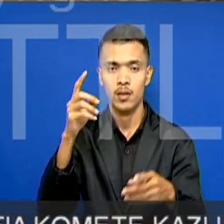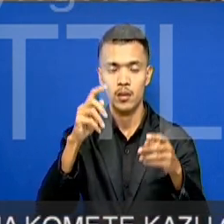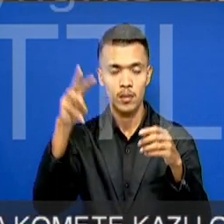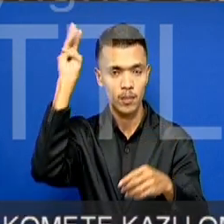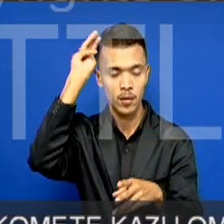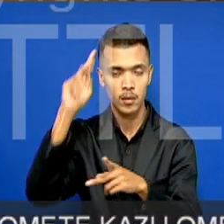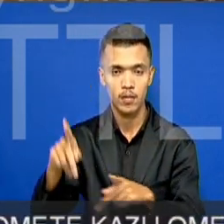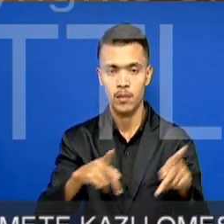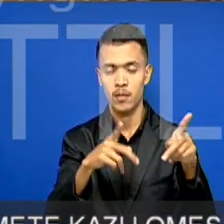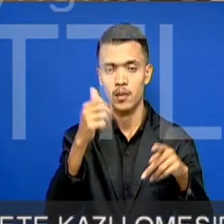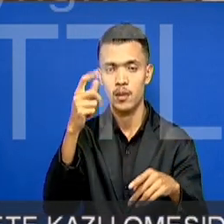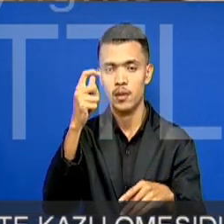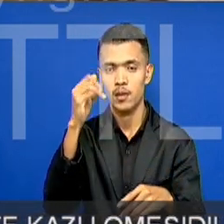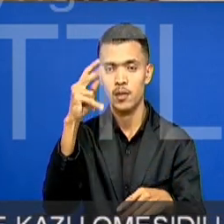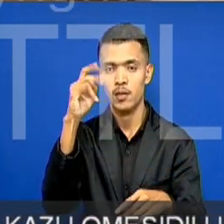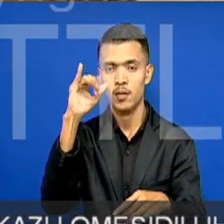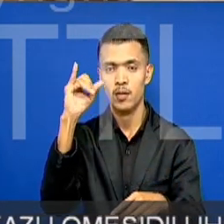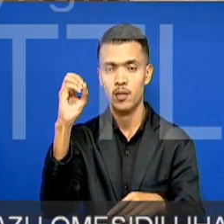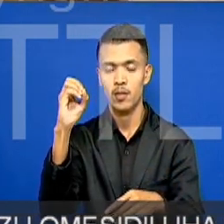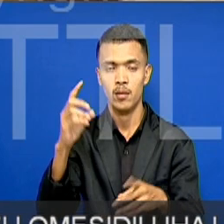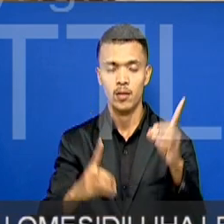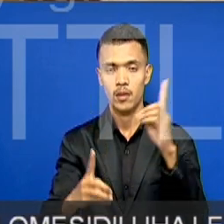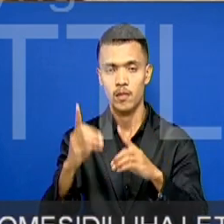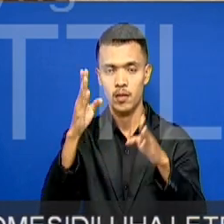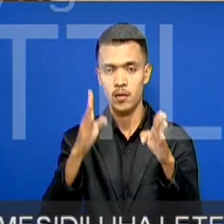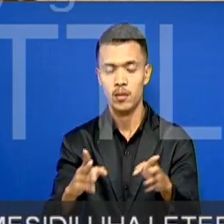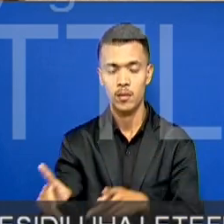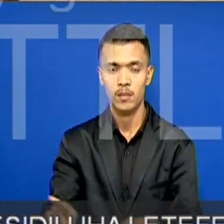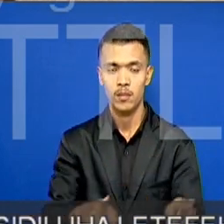Tavares, no Arguidu reta na assistência legal, husi defensor público